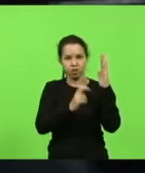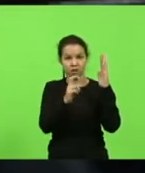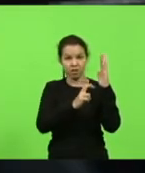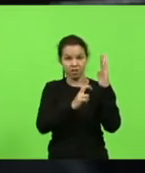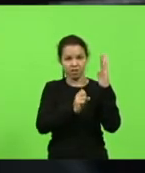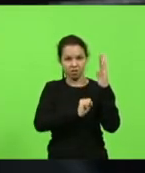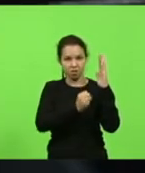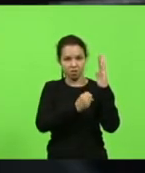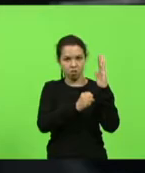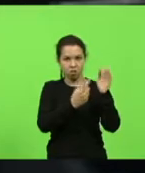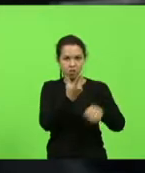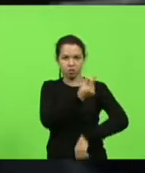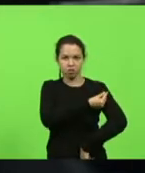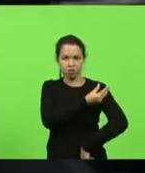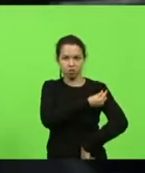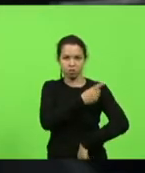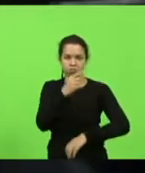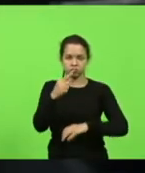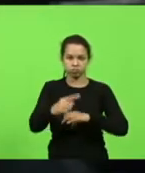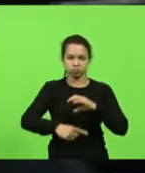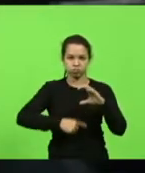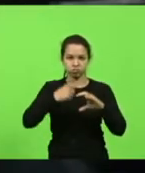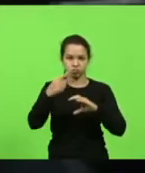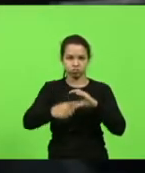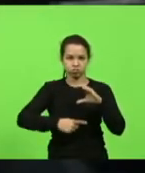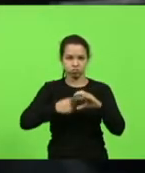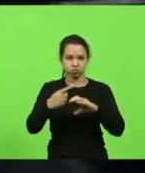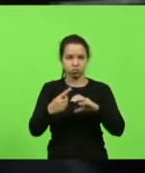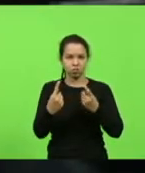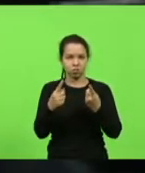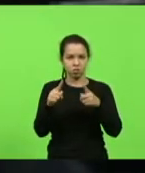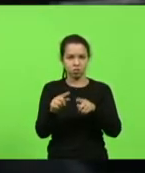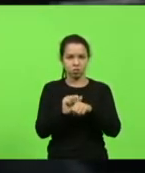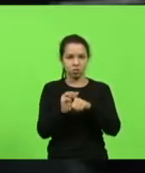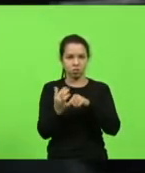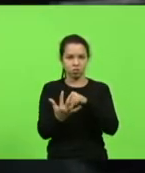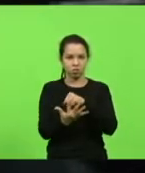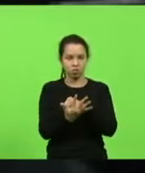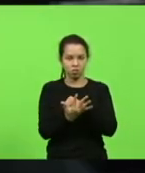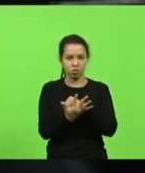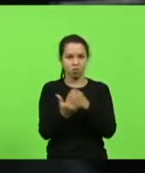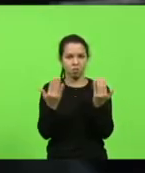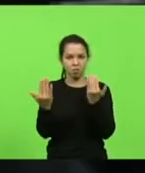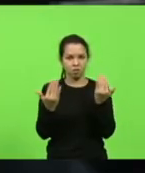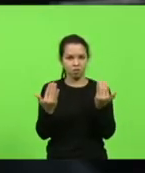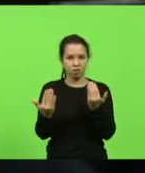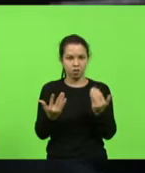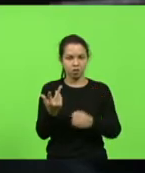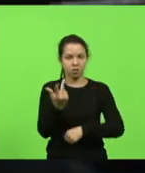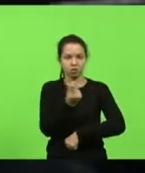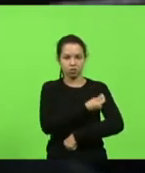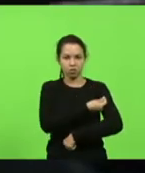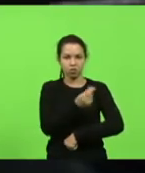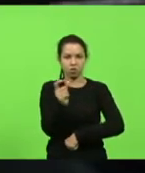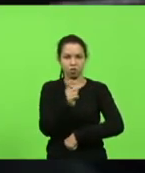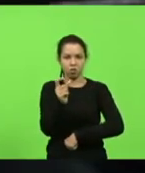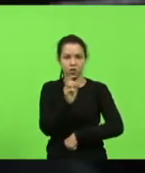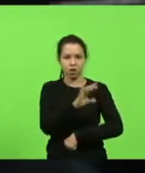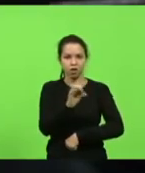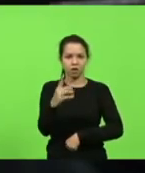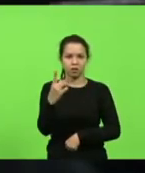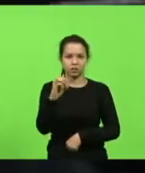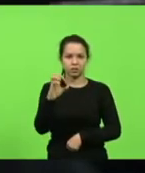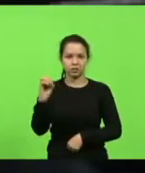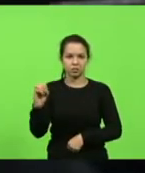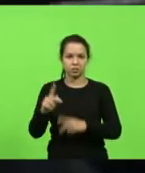doses da vacina contra a Covid, considerando o número de doses a cada 100 habitantes. Então é isso. Eu sou